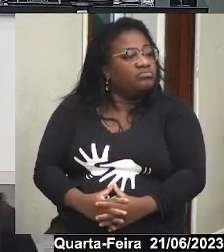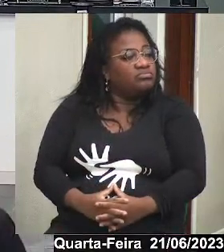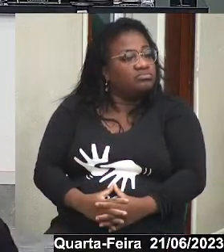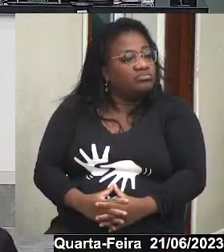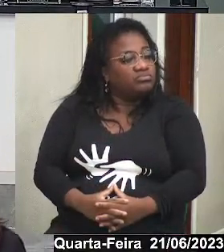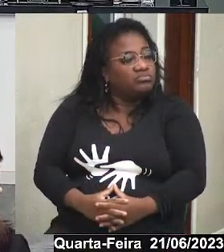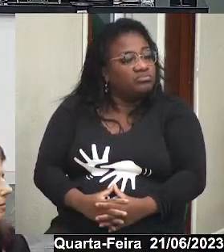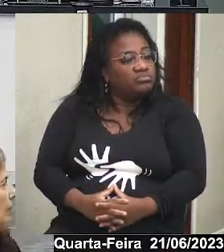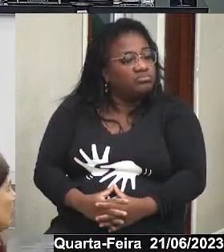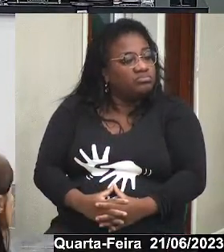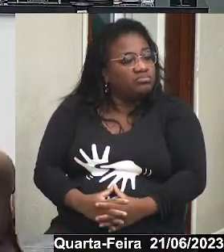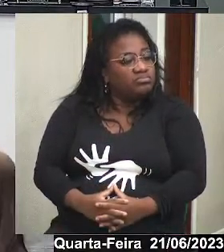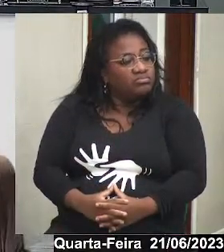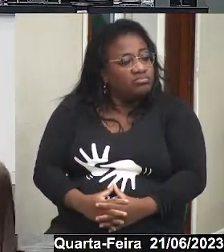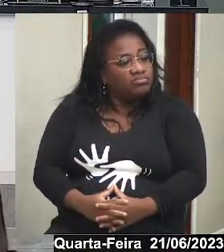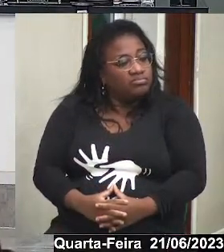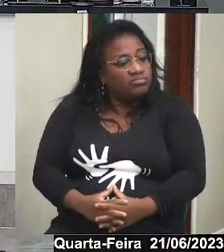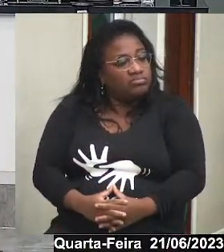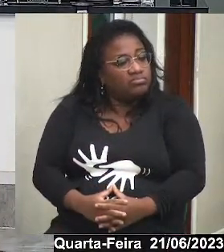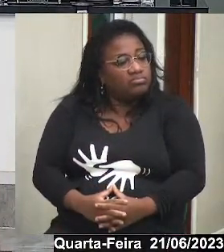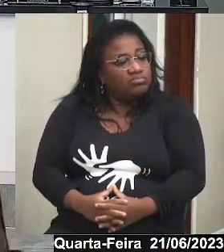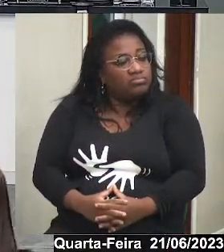microfone.